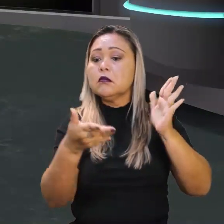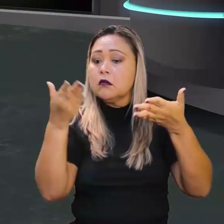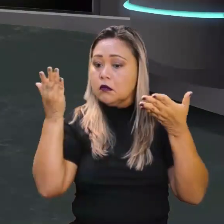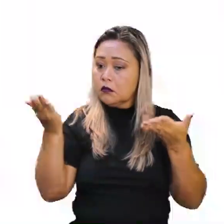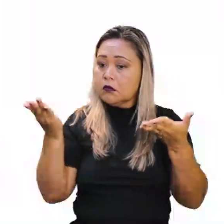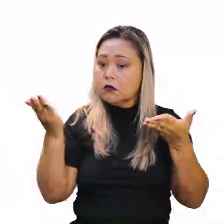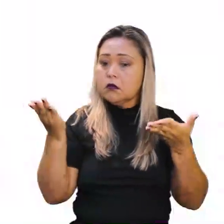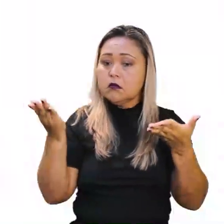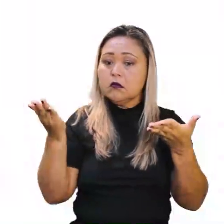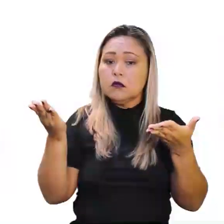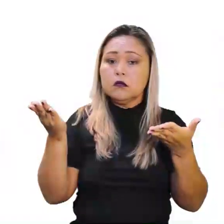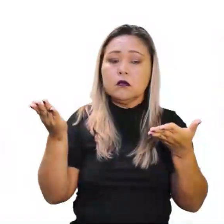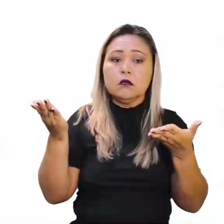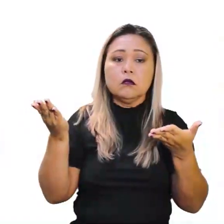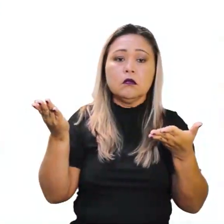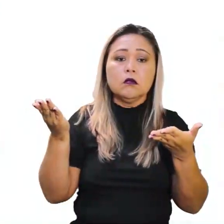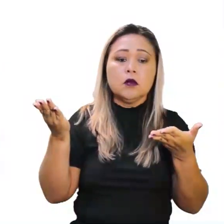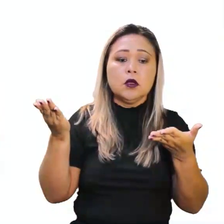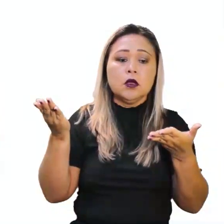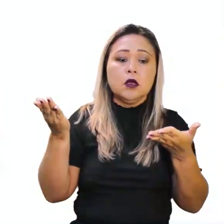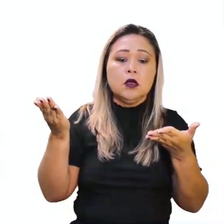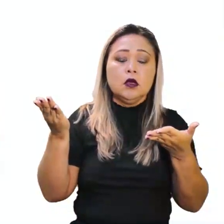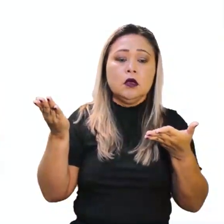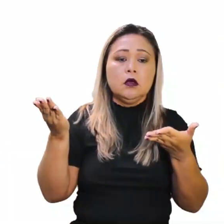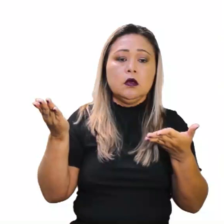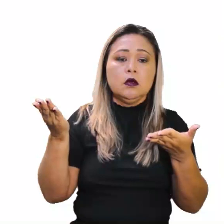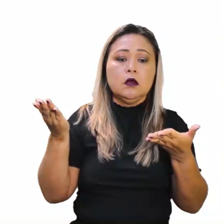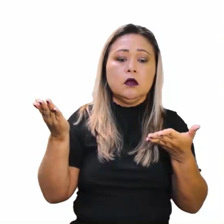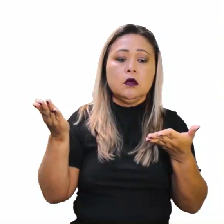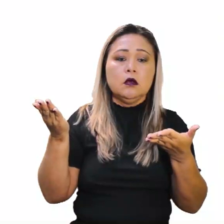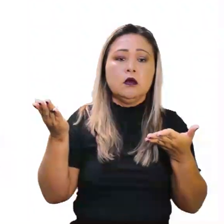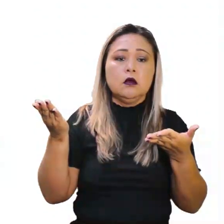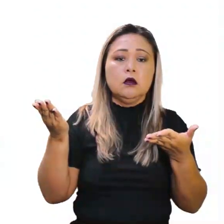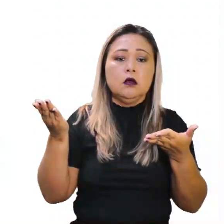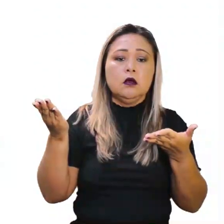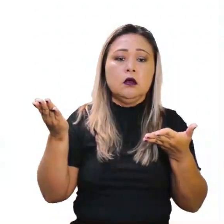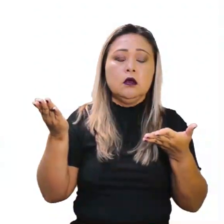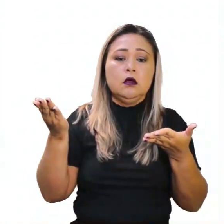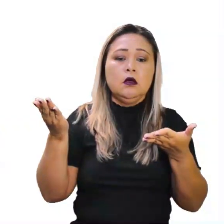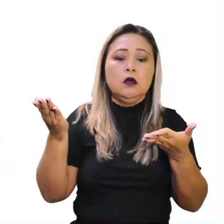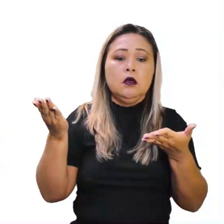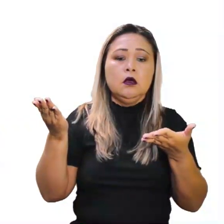caso aí, voltando lá na questão, nós temos essas